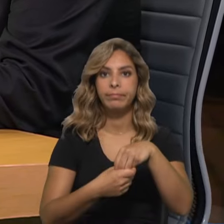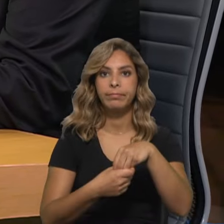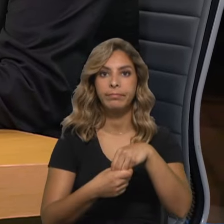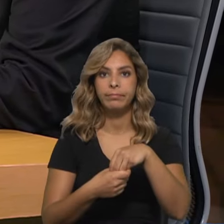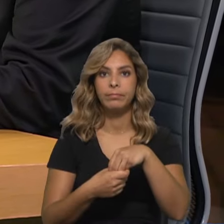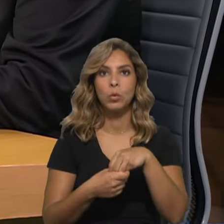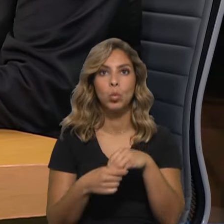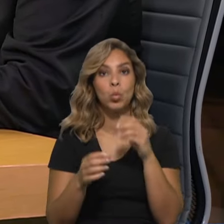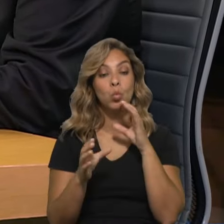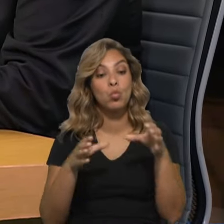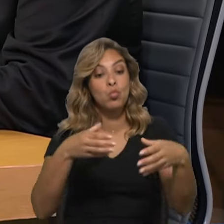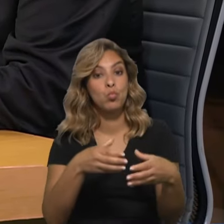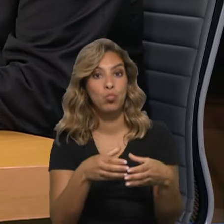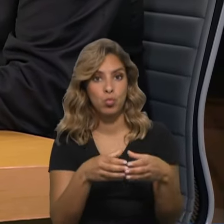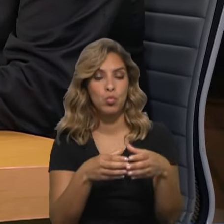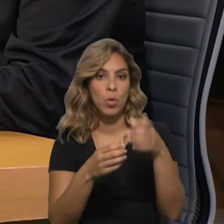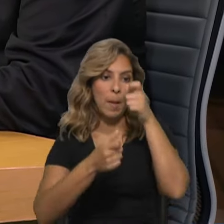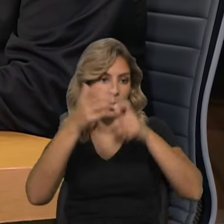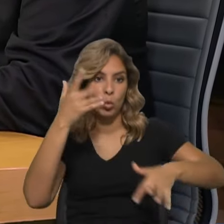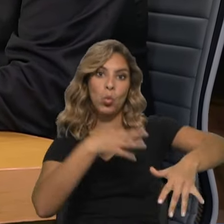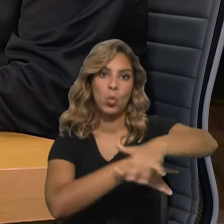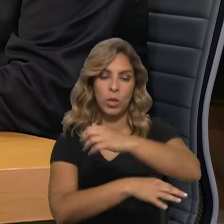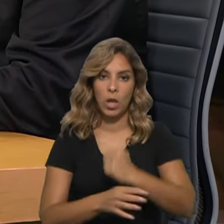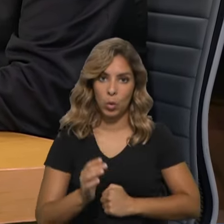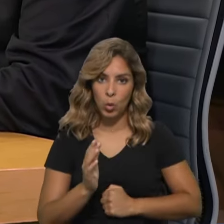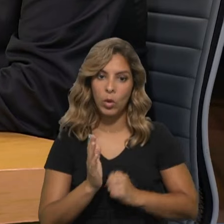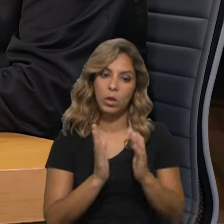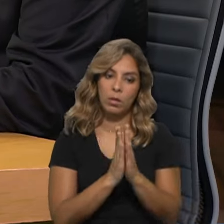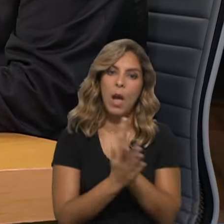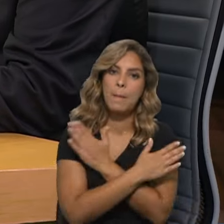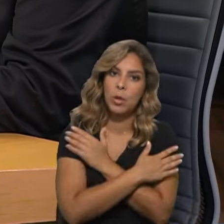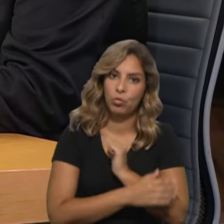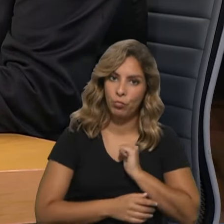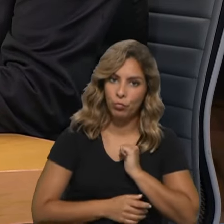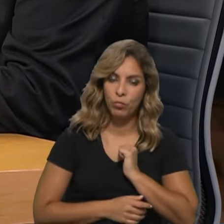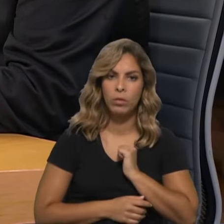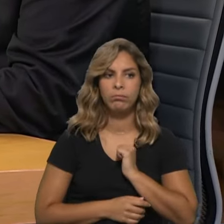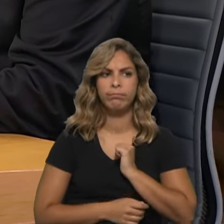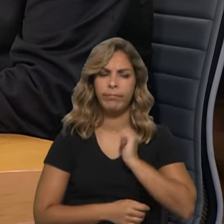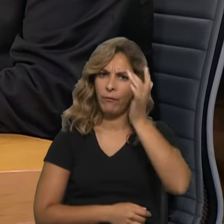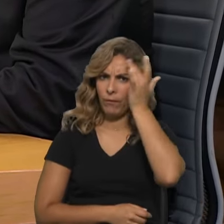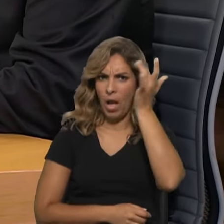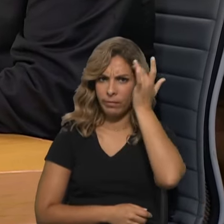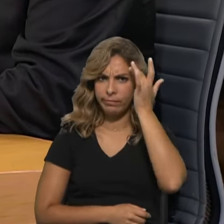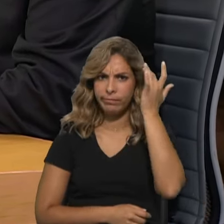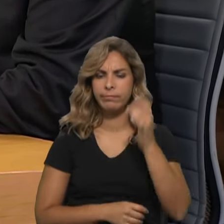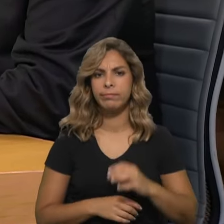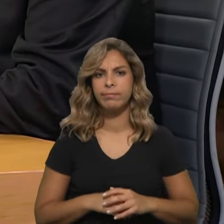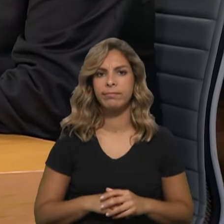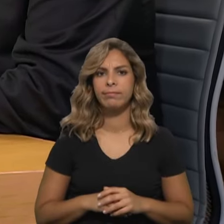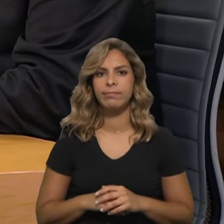num grupo de pessoas também católicas e de amigos, foi fácil de